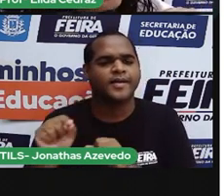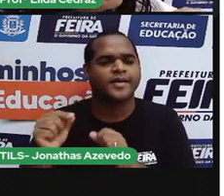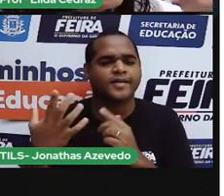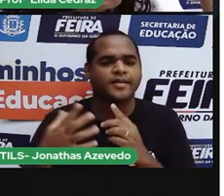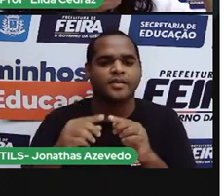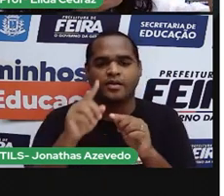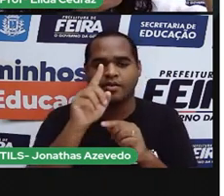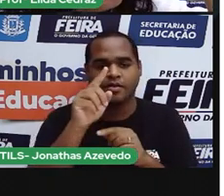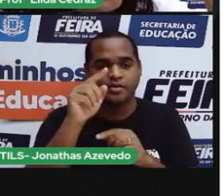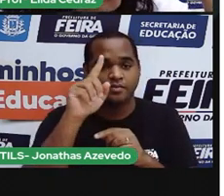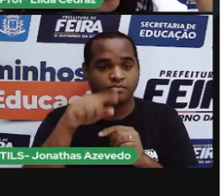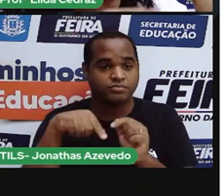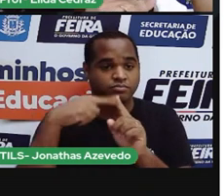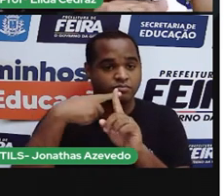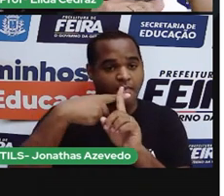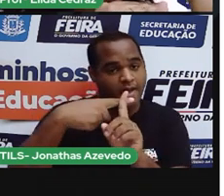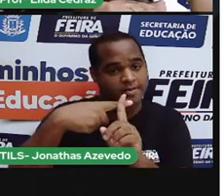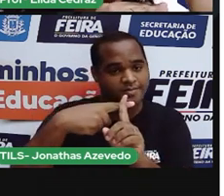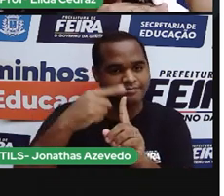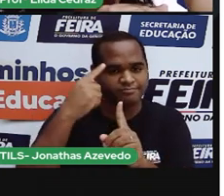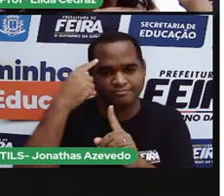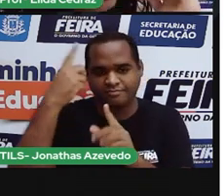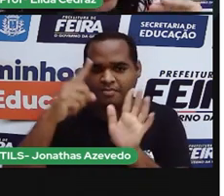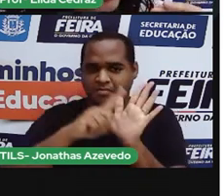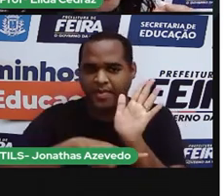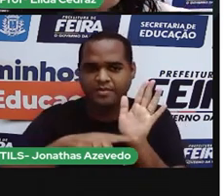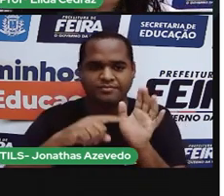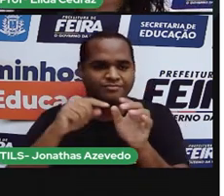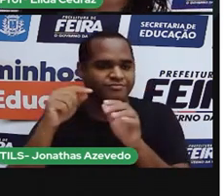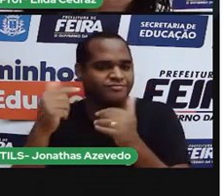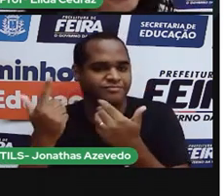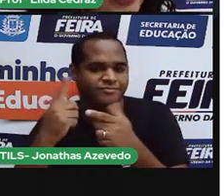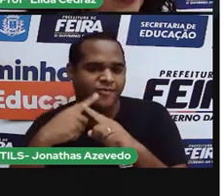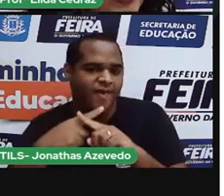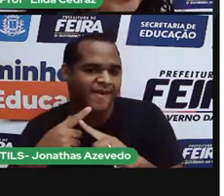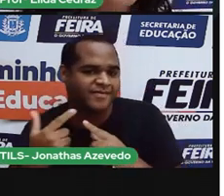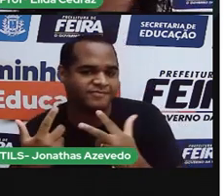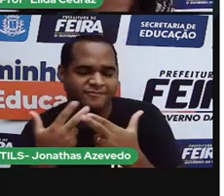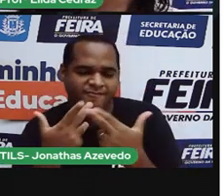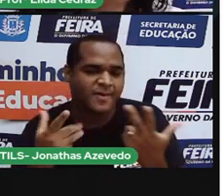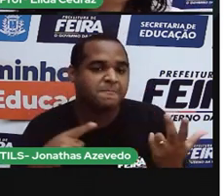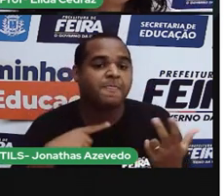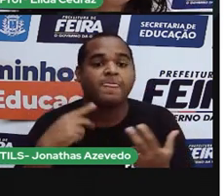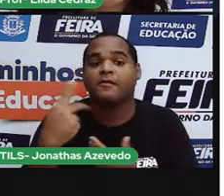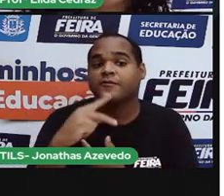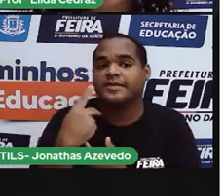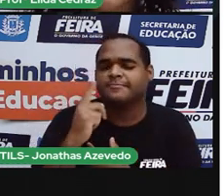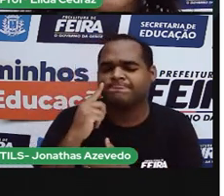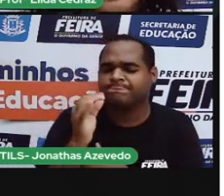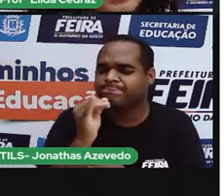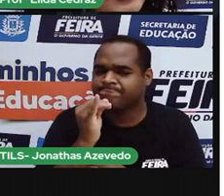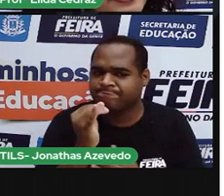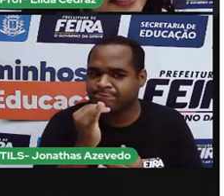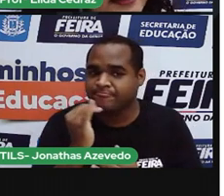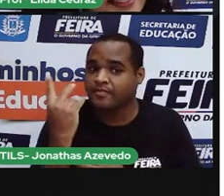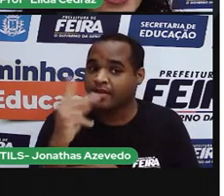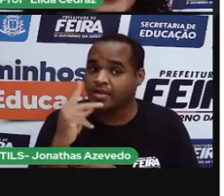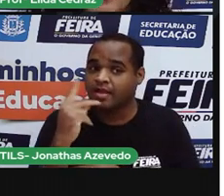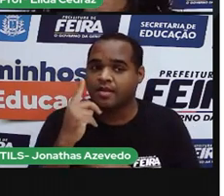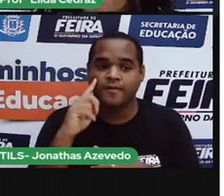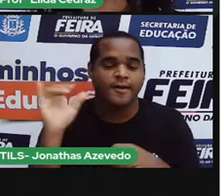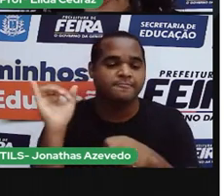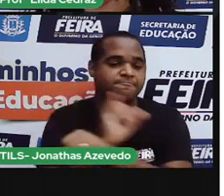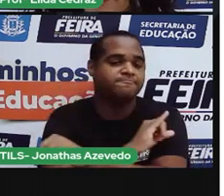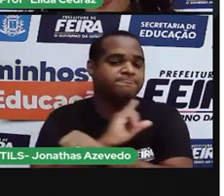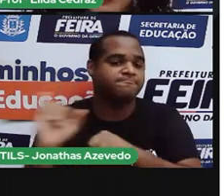monta a continha com número embaixo de número. Por enquanto, nós vamos ficar nas